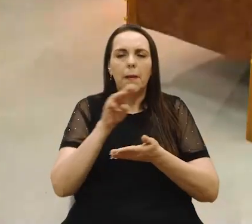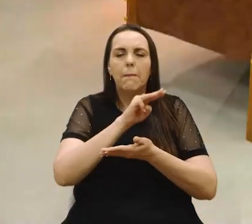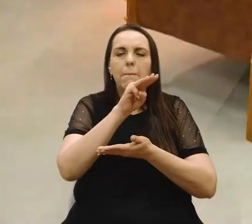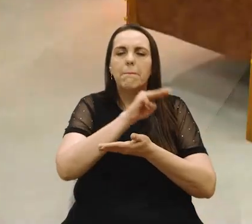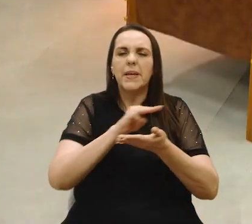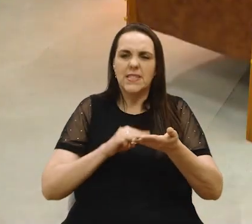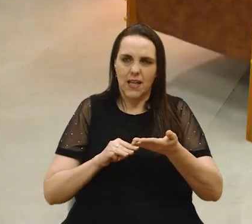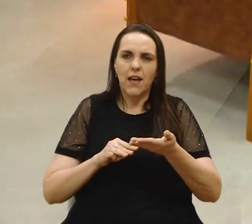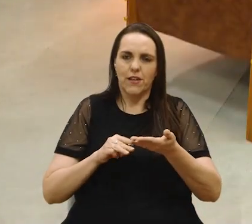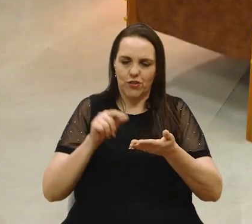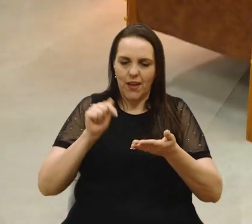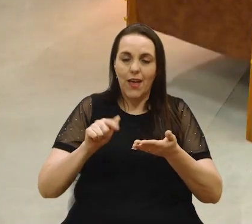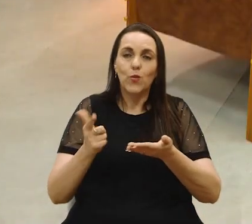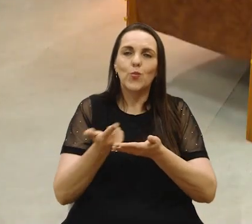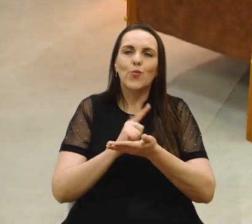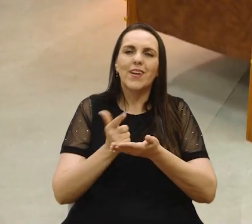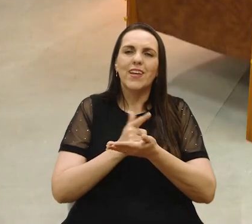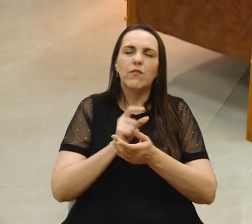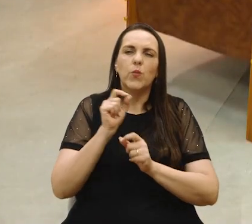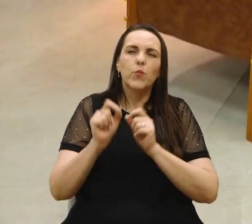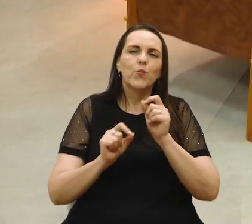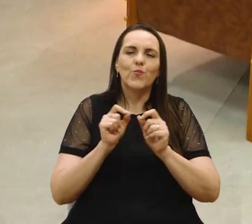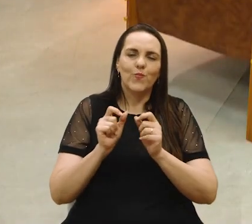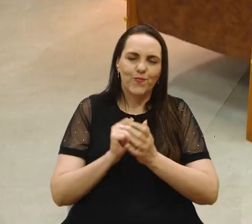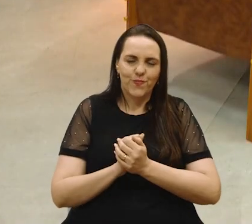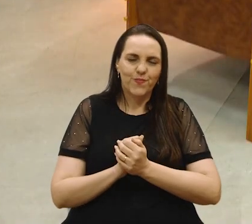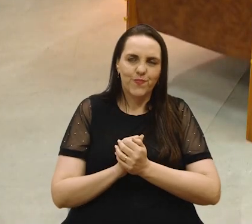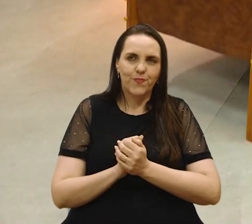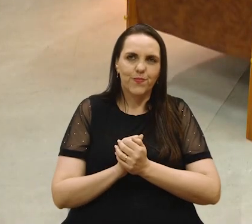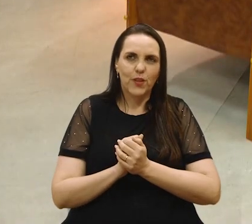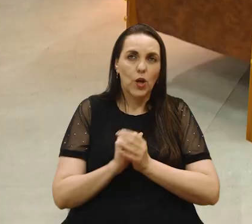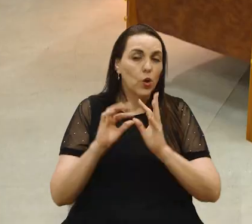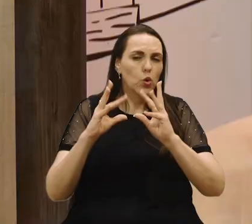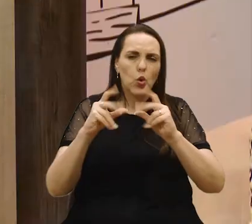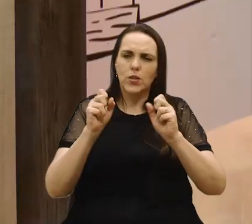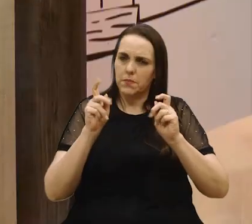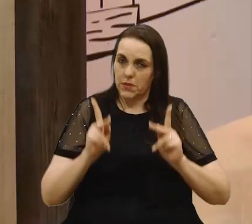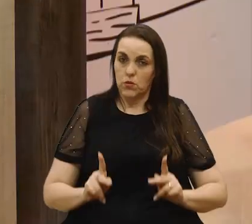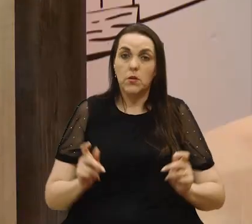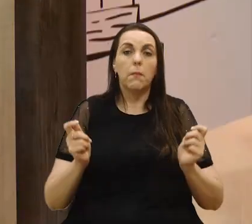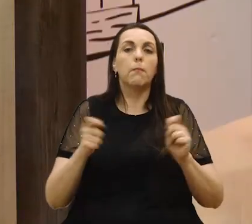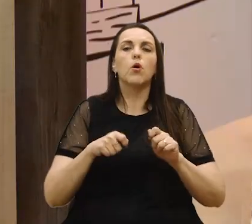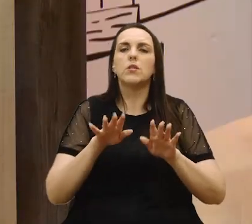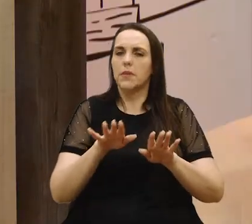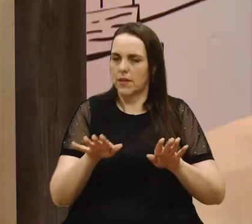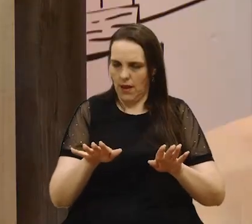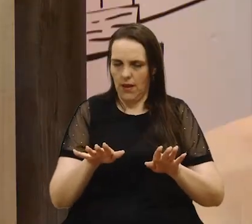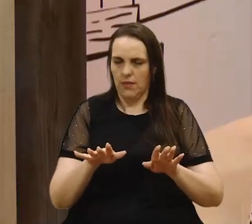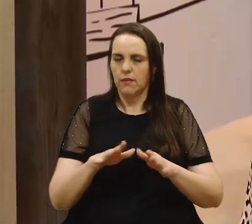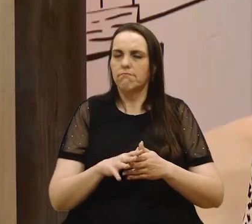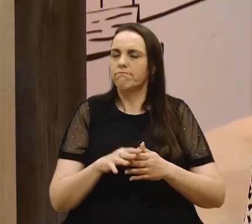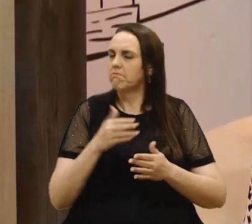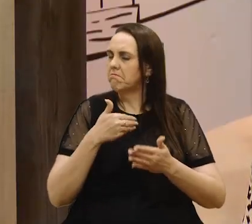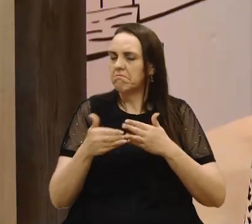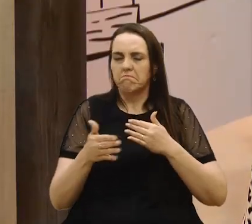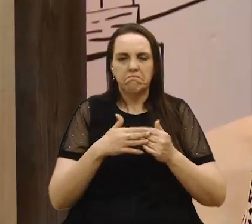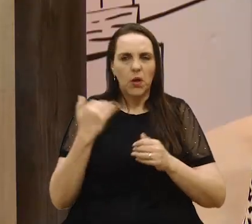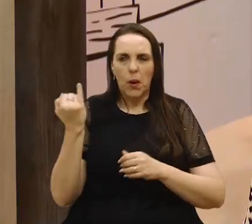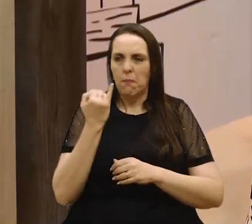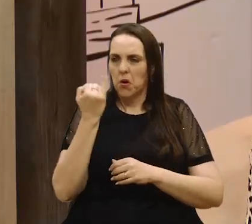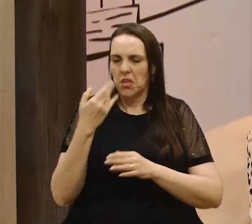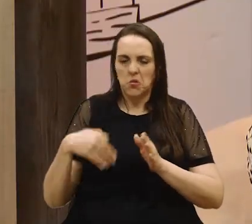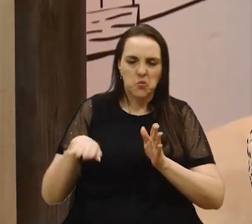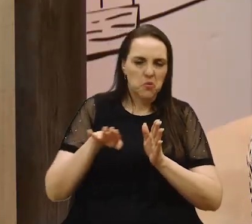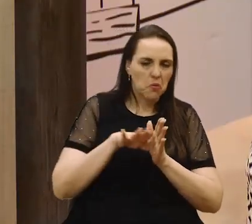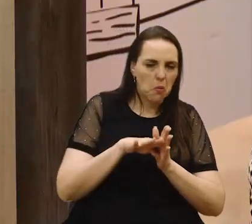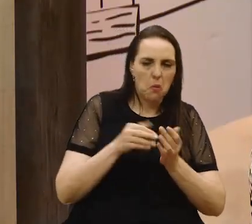grande mensagem que fica do livro é justamente que todo mundo tá sujeito, em primeiro lugar é isso, todo mundo tá sujeito, não importa de